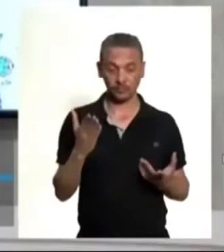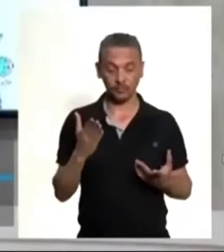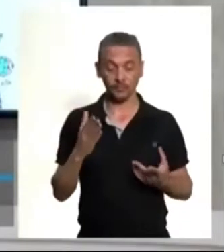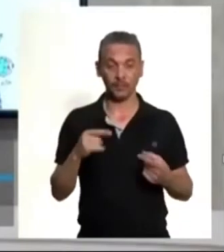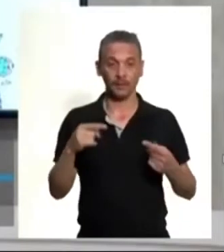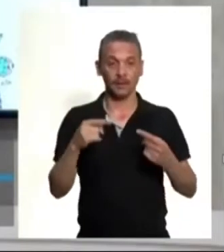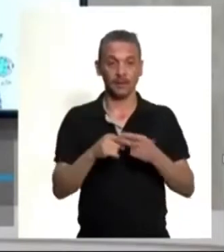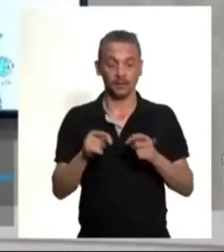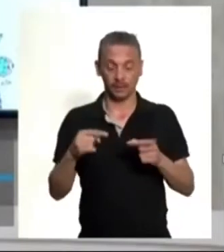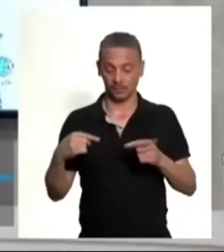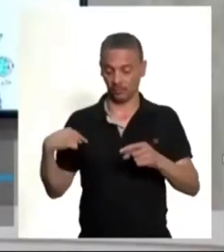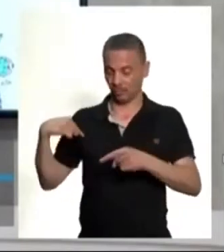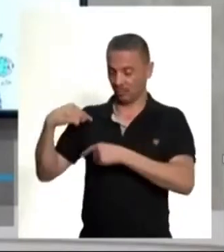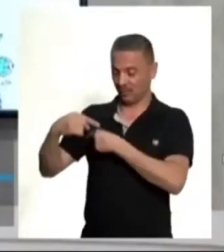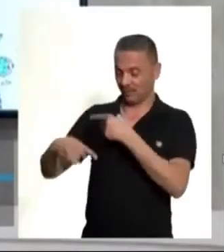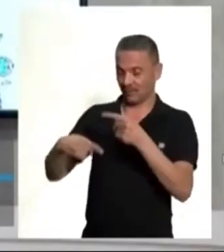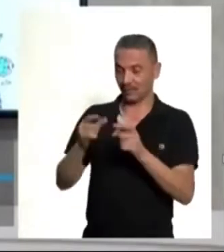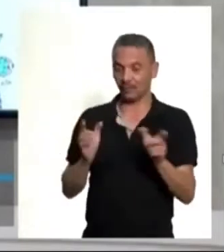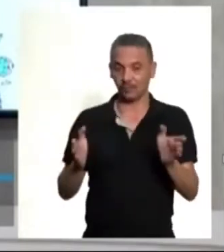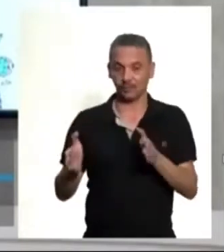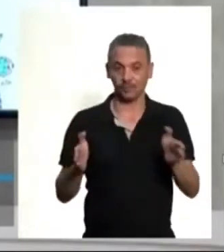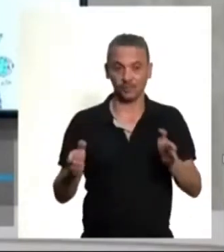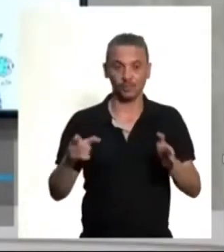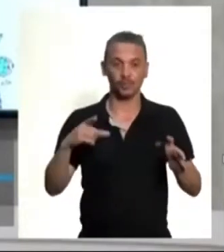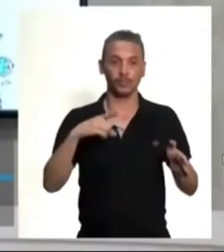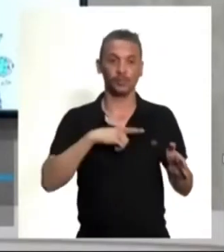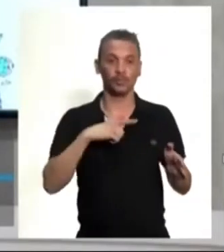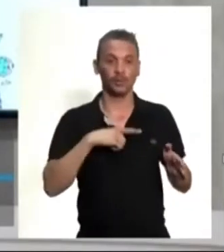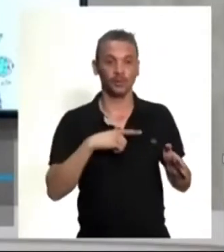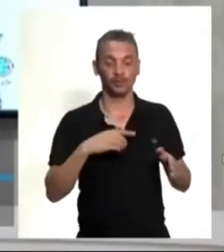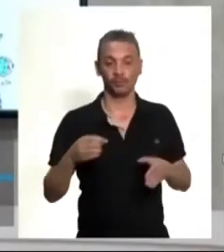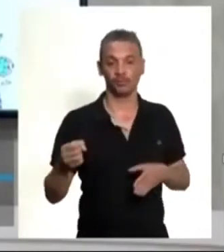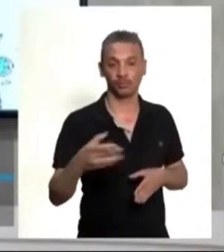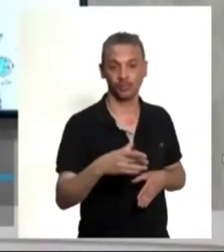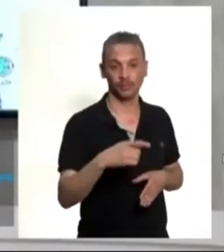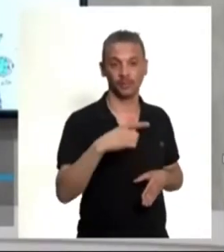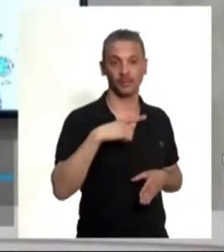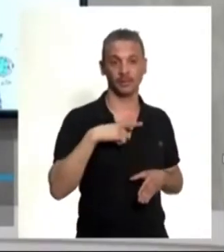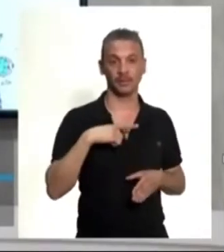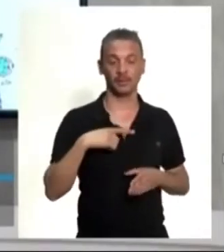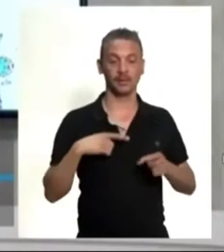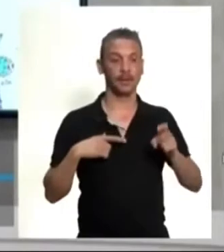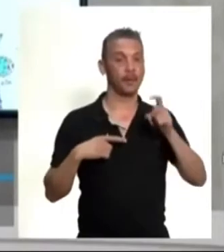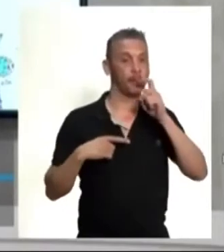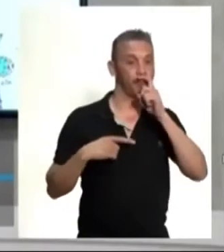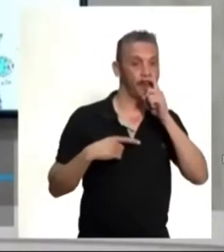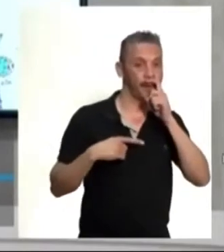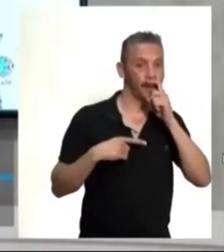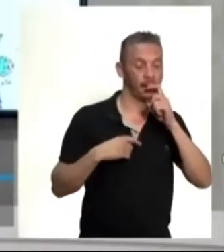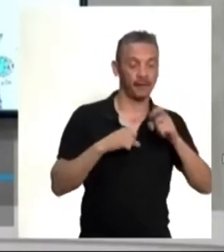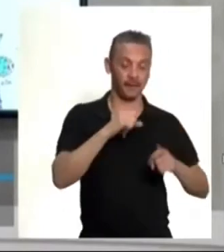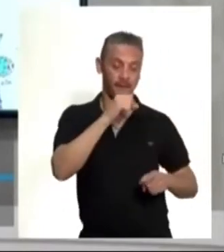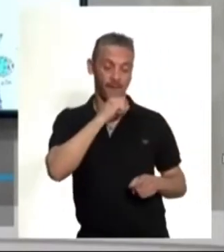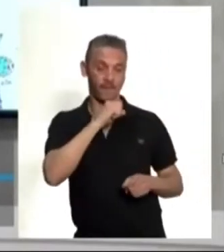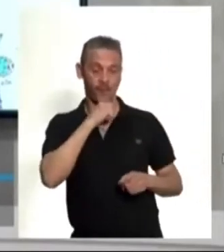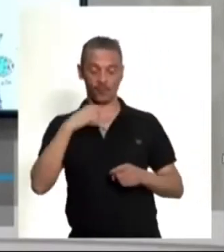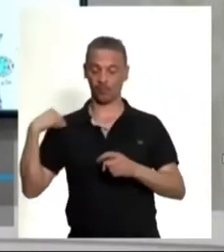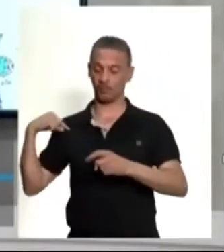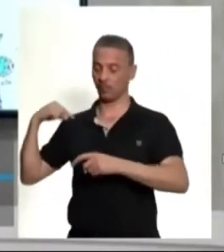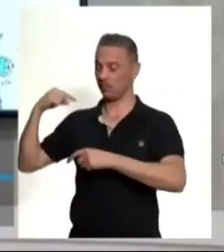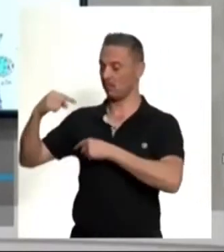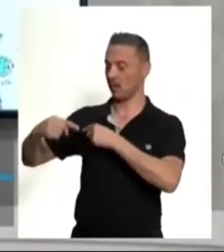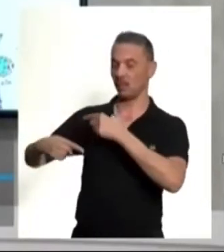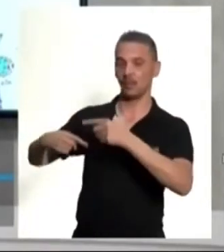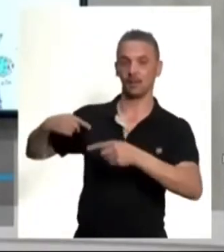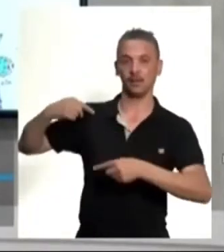é uma geração, vamos dizer assim, né, recente. Tem a geração dos seus pais e a geração dos seus avós. A gente